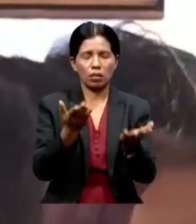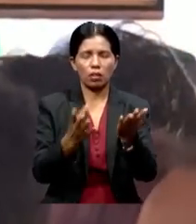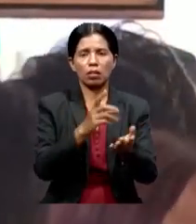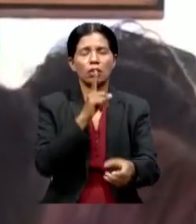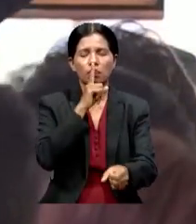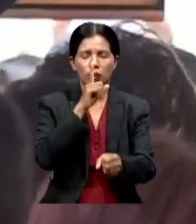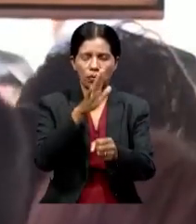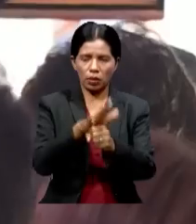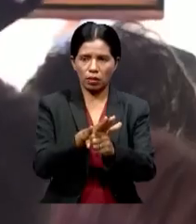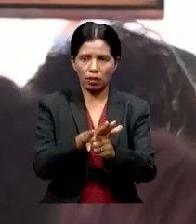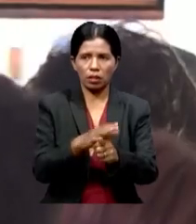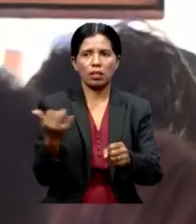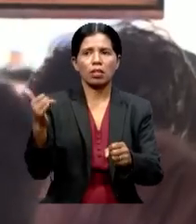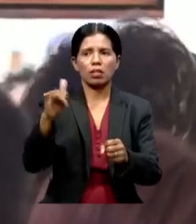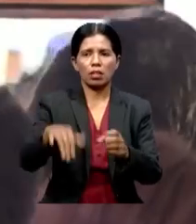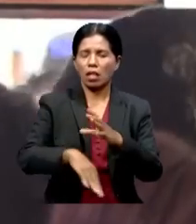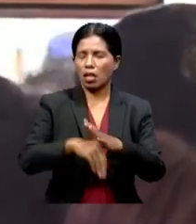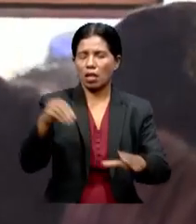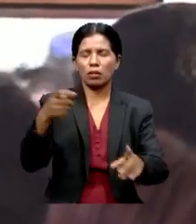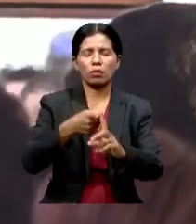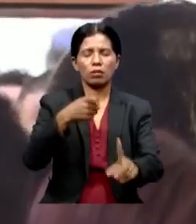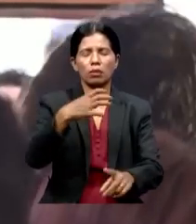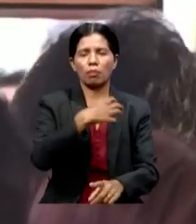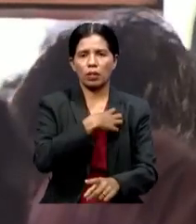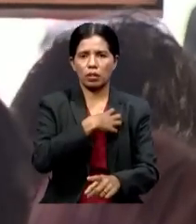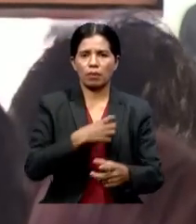né, ou então sai do CPNTL.